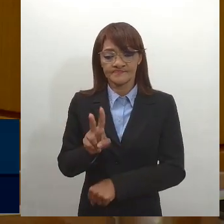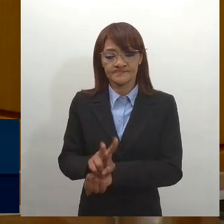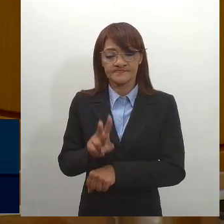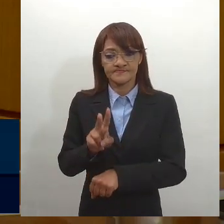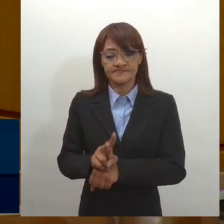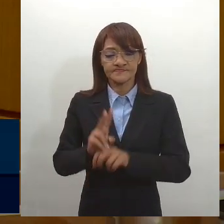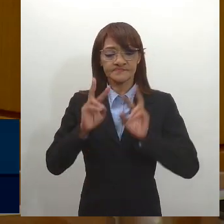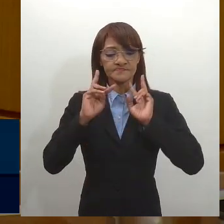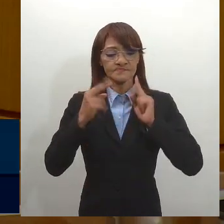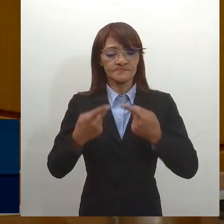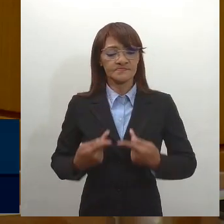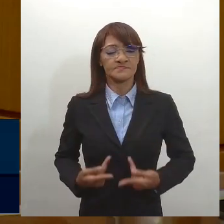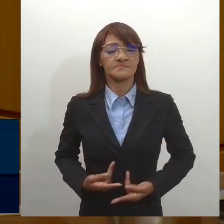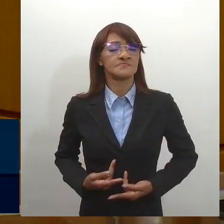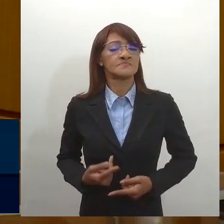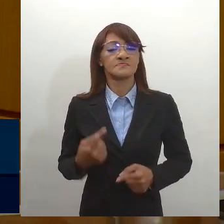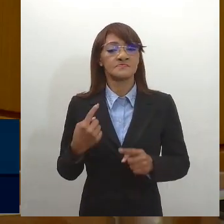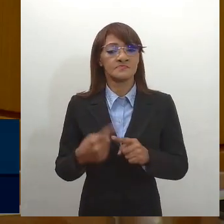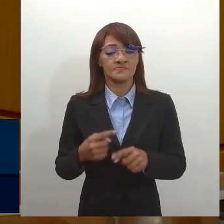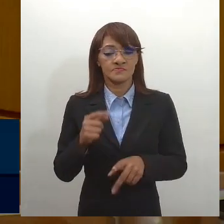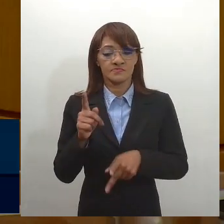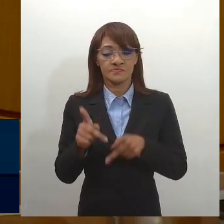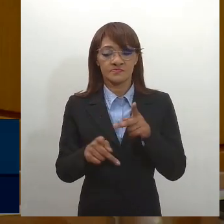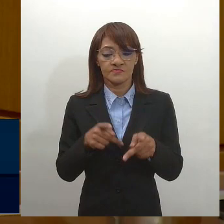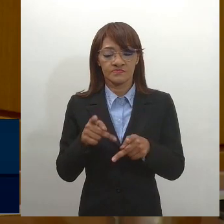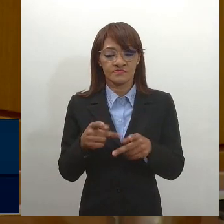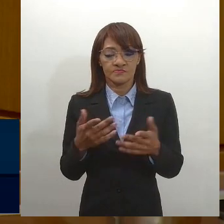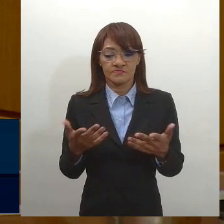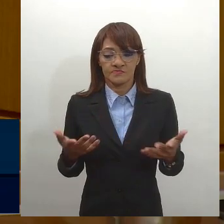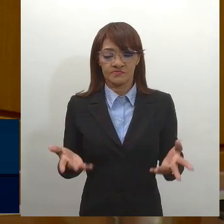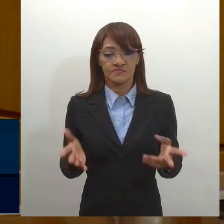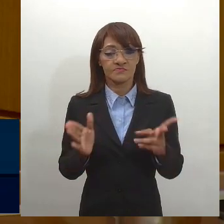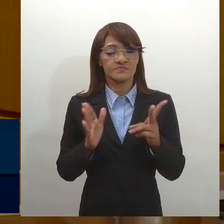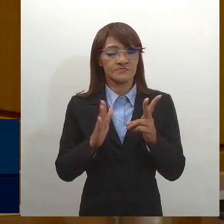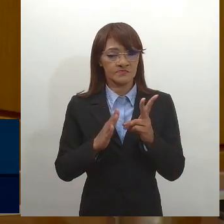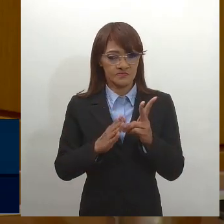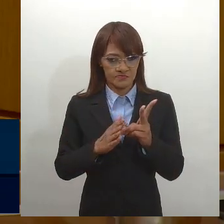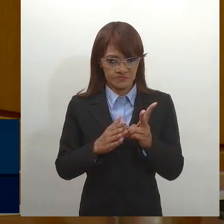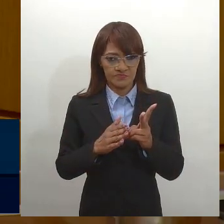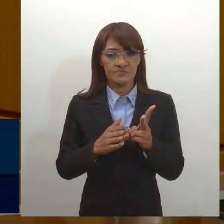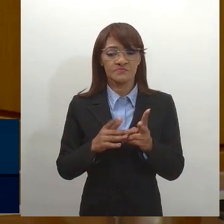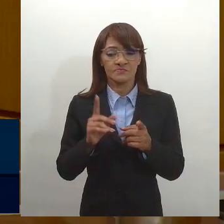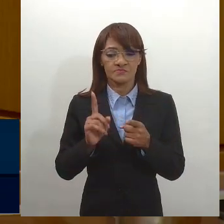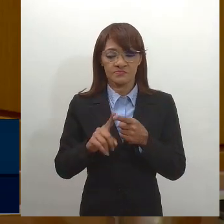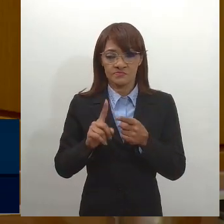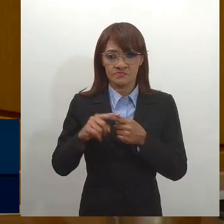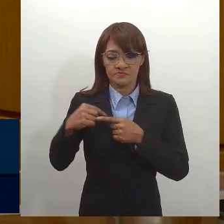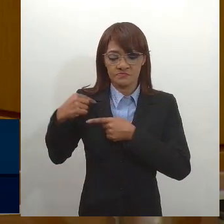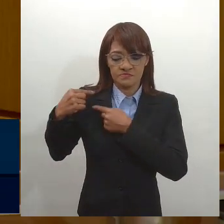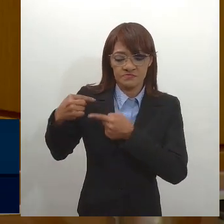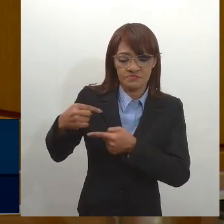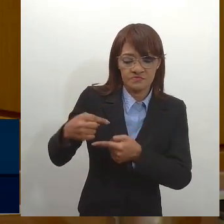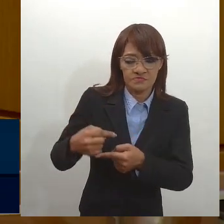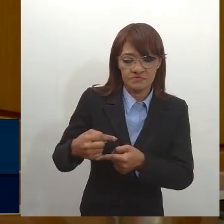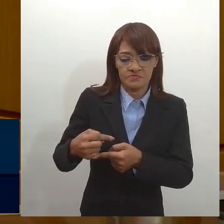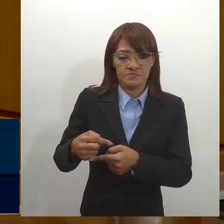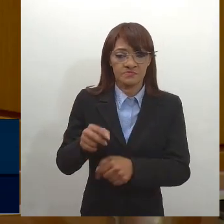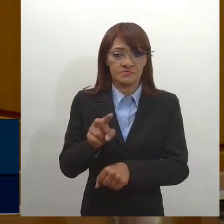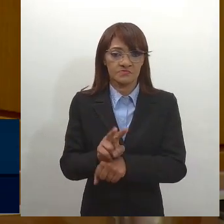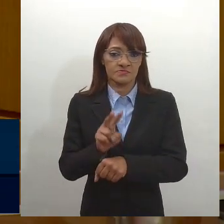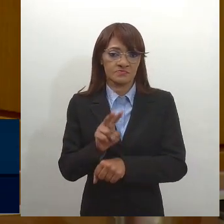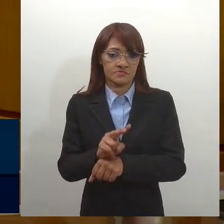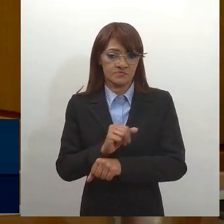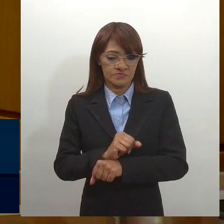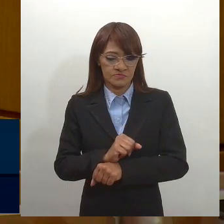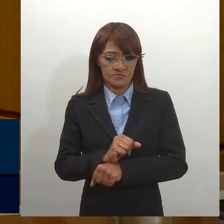povos indígenas são protetores ancestrais de nossos biomas. E isso é um tema que nos